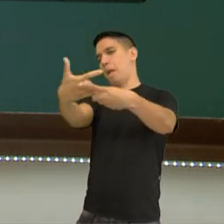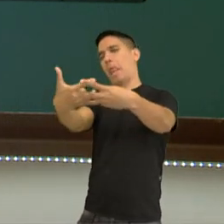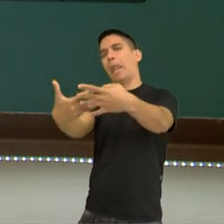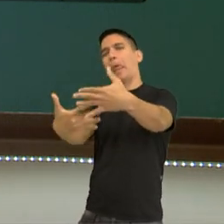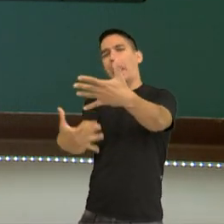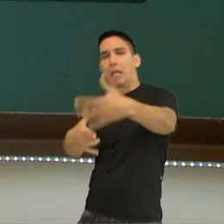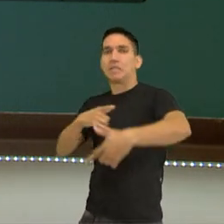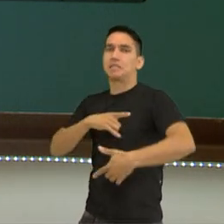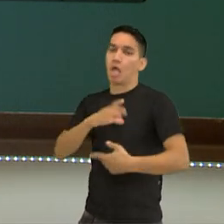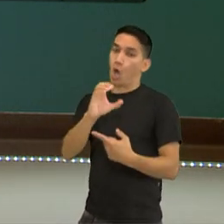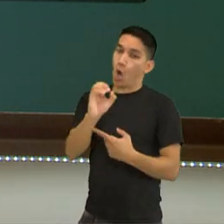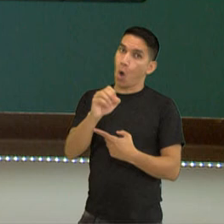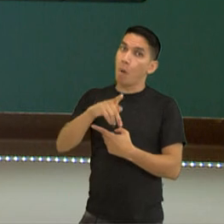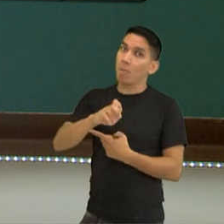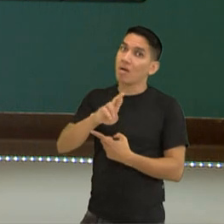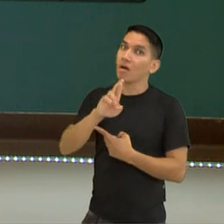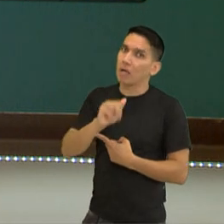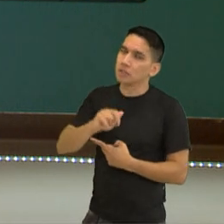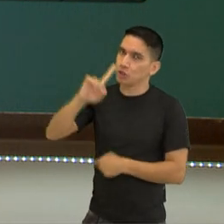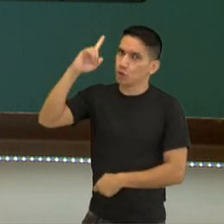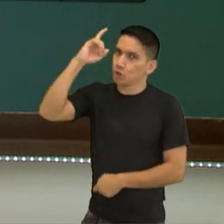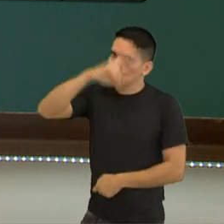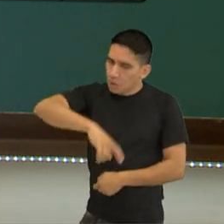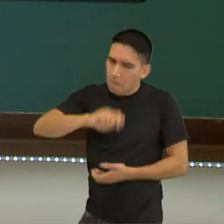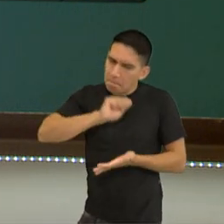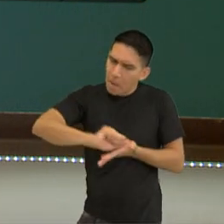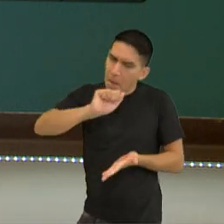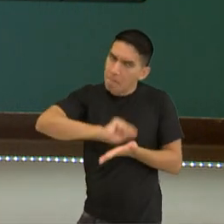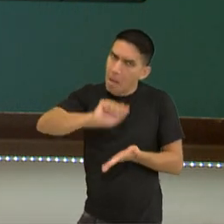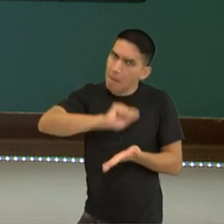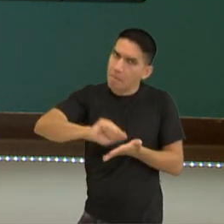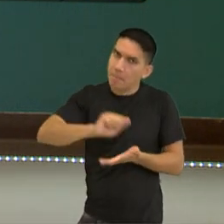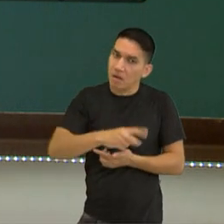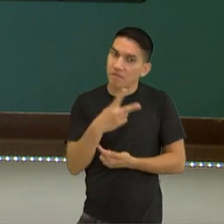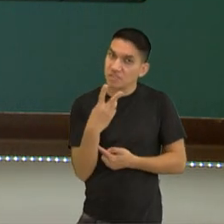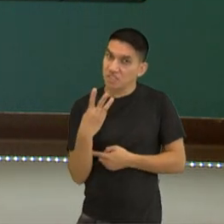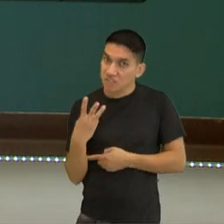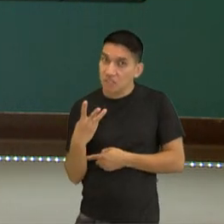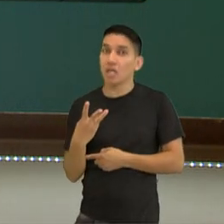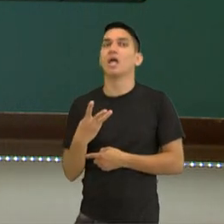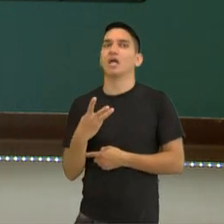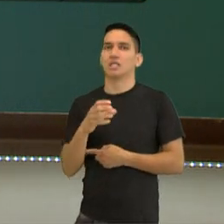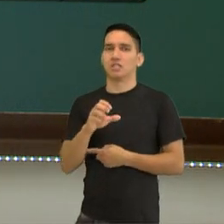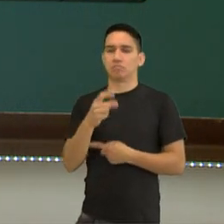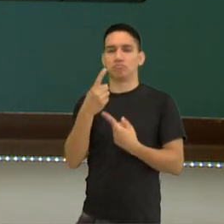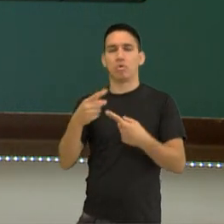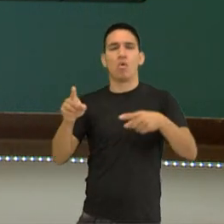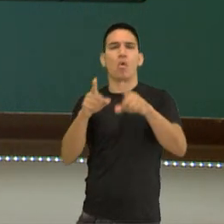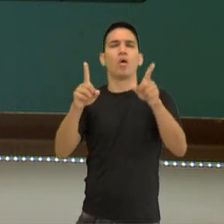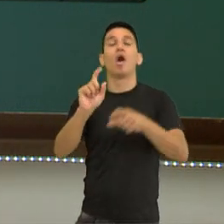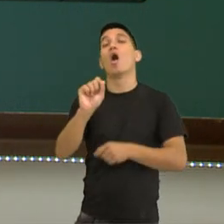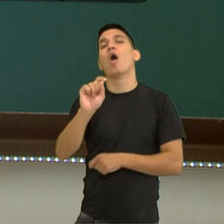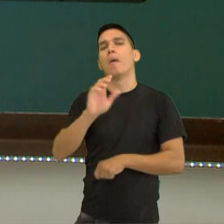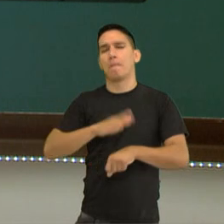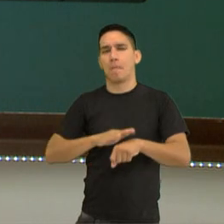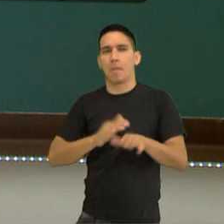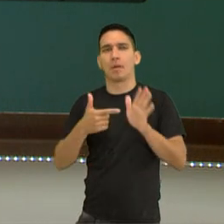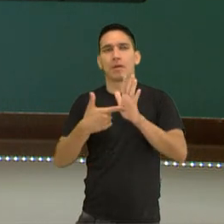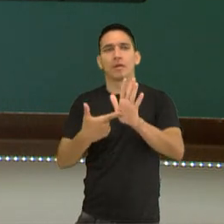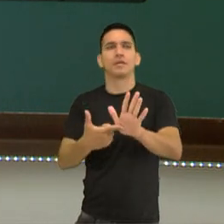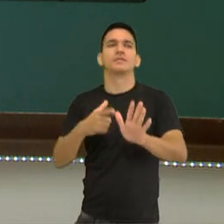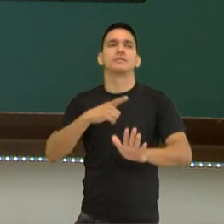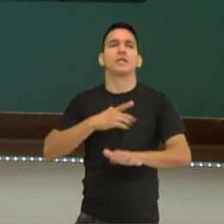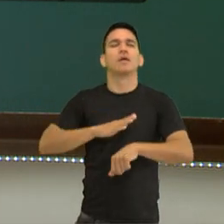ópera é difícil de escrever, hein, pessoal? 23 sinfonias, né? Então a gente vai colocar aqui uma das partes mais